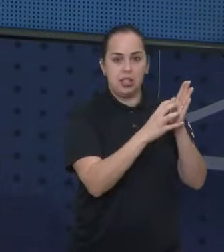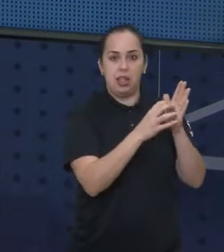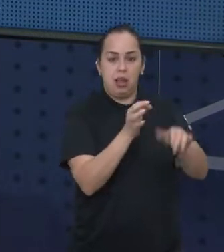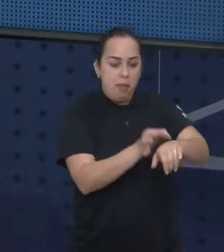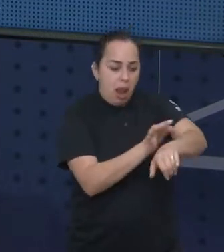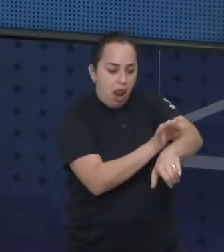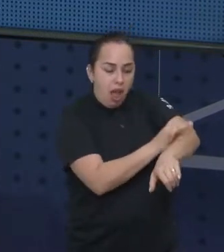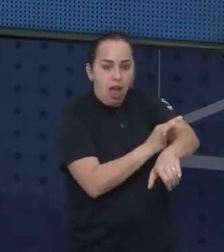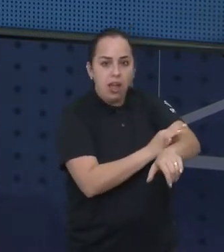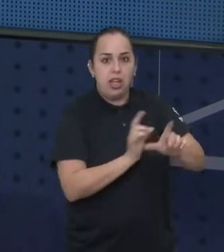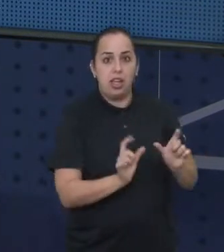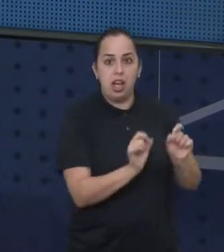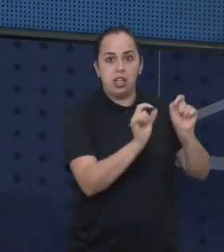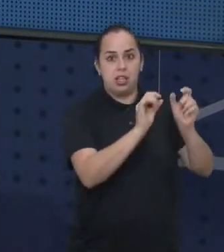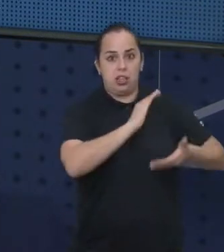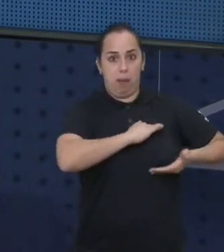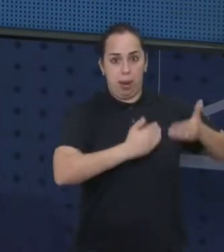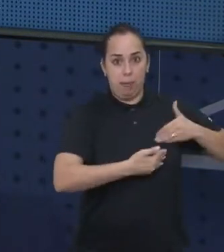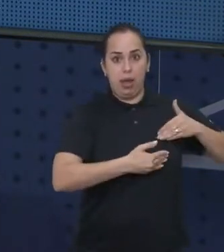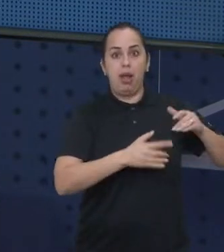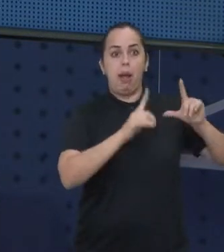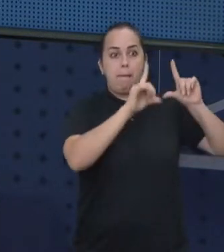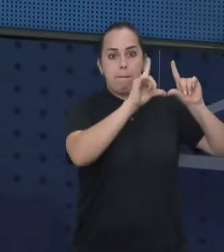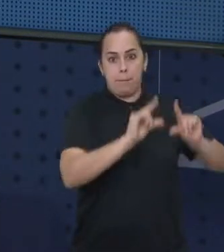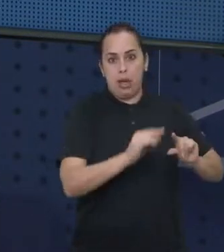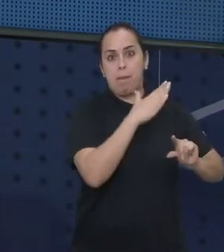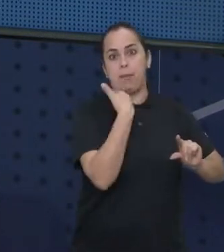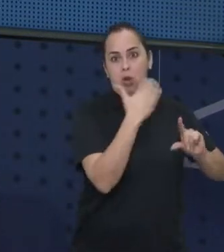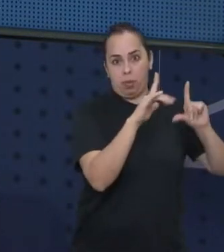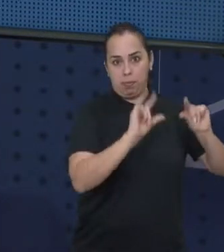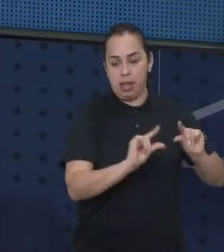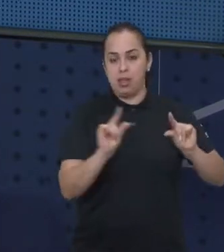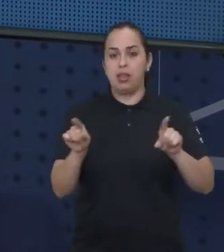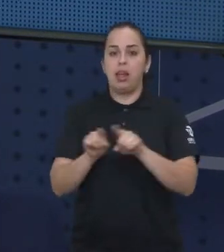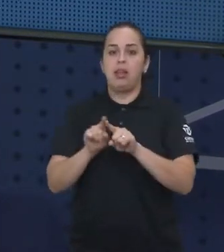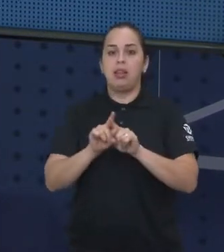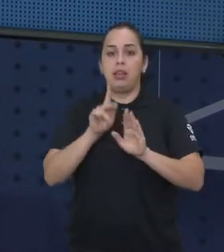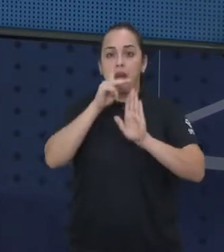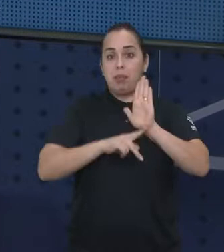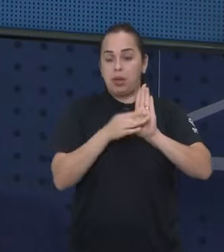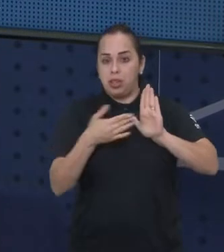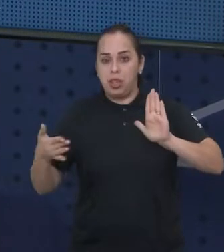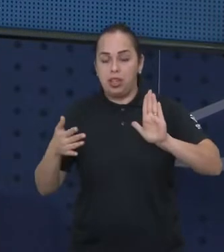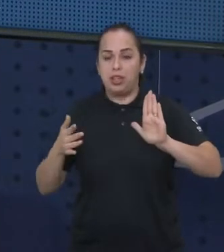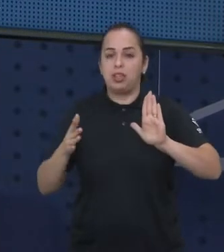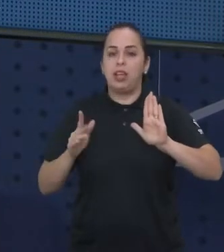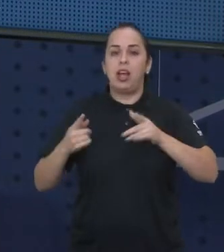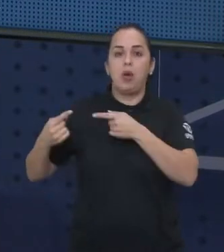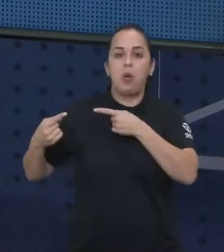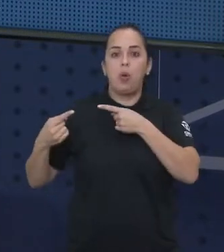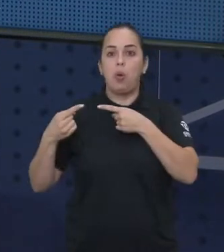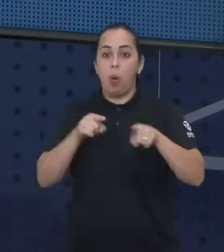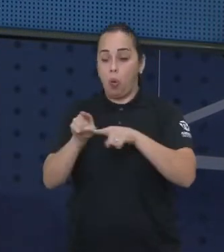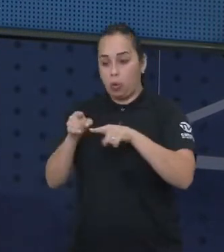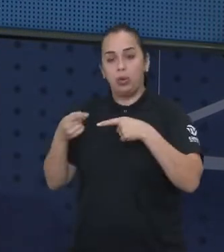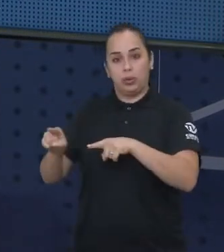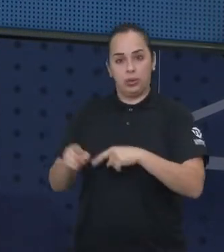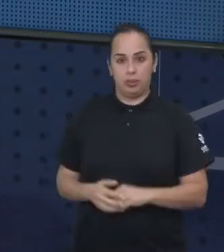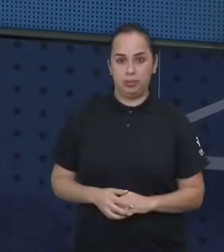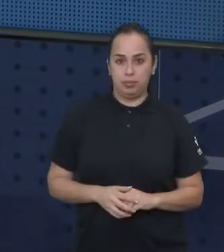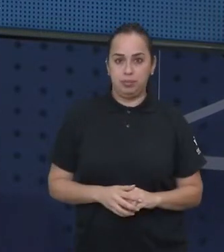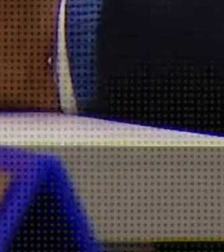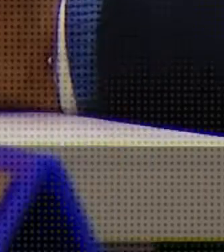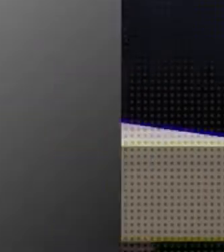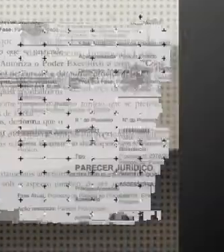malária homicídio e câncer de mama no próximo bloco vamos conhecer um projeto de lei em tramitação que procura combater e